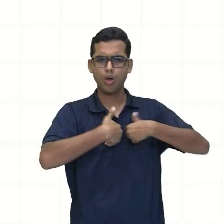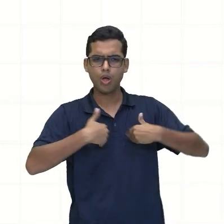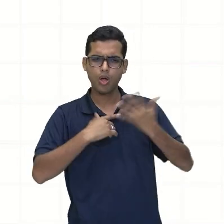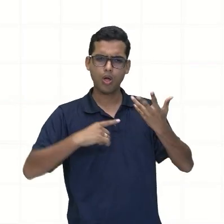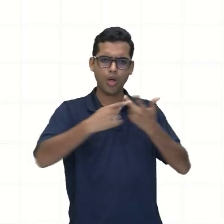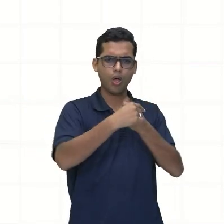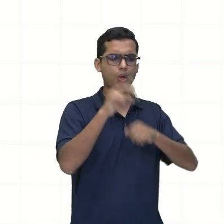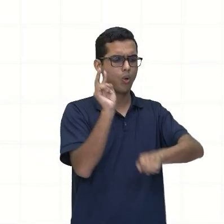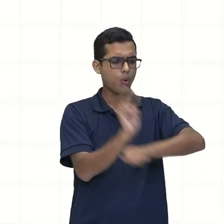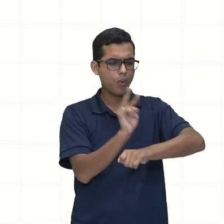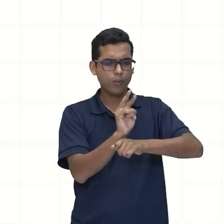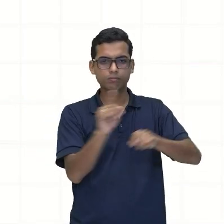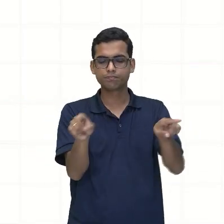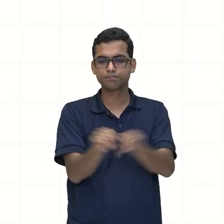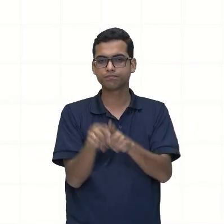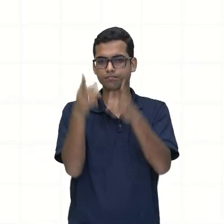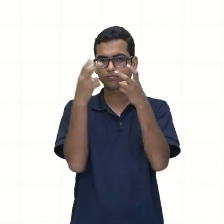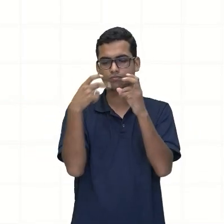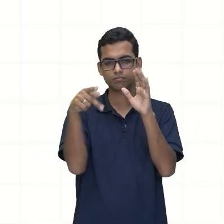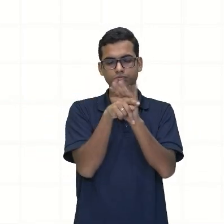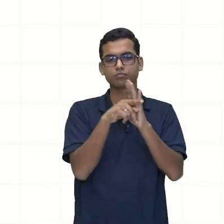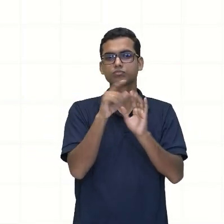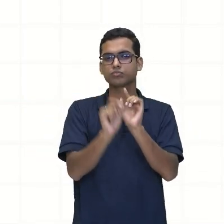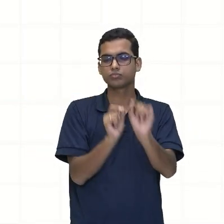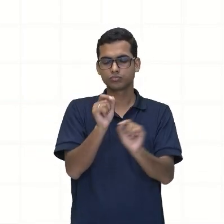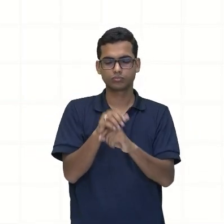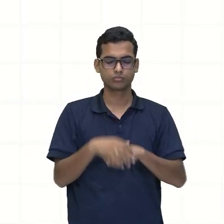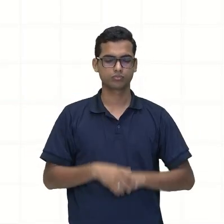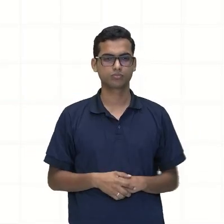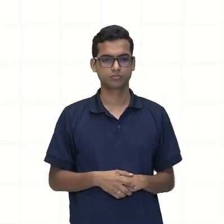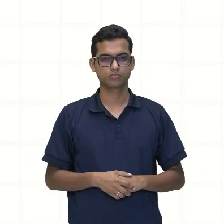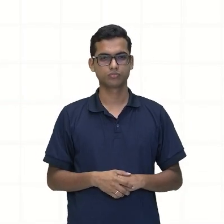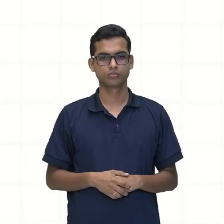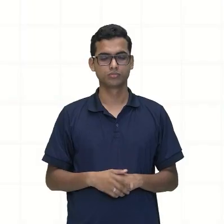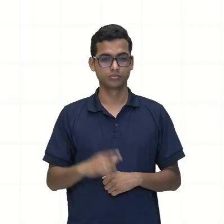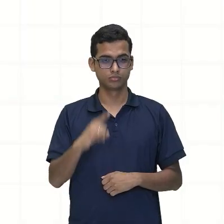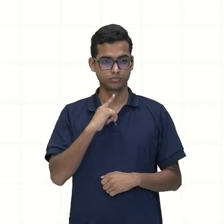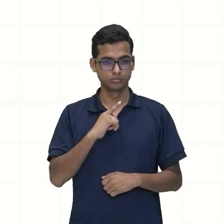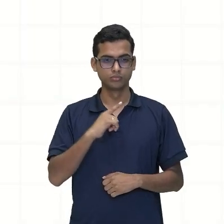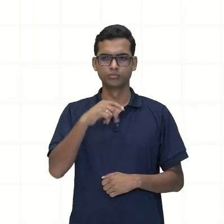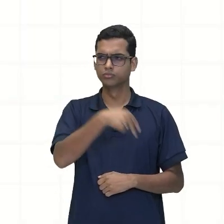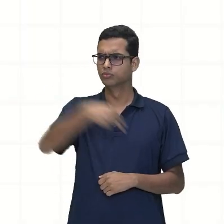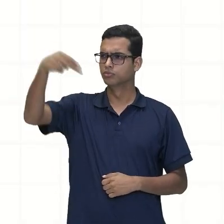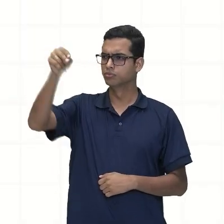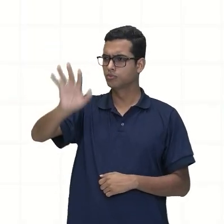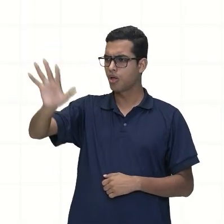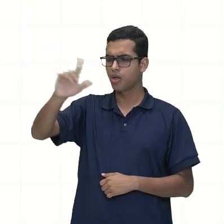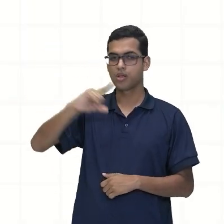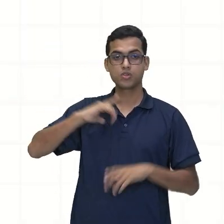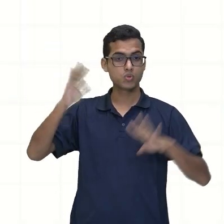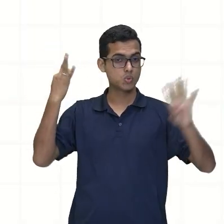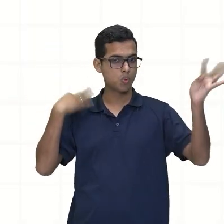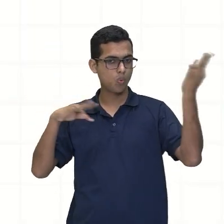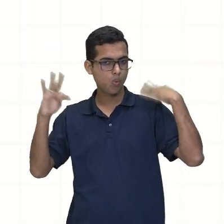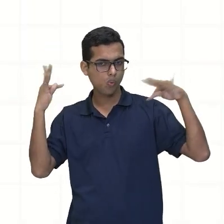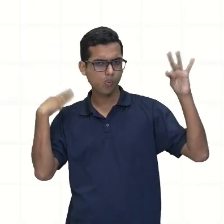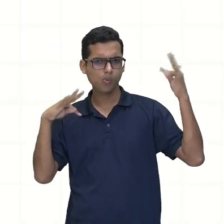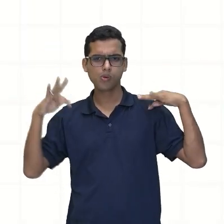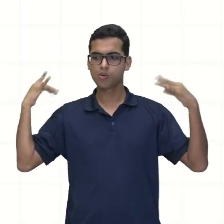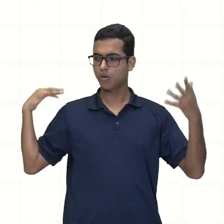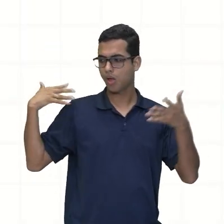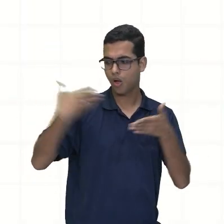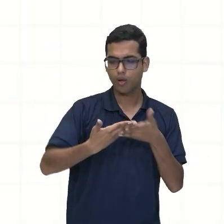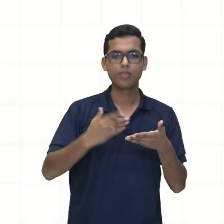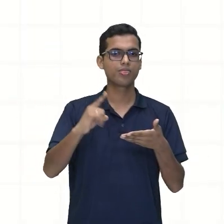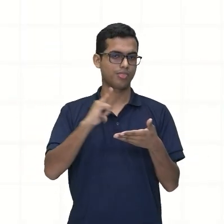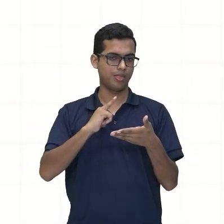região Nordeste, né? Nós temos ali a atividade do turismo, né, que é uma atividade que até os dias atuais aí nós temos